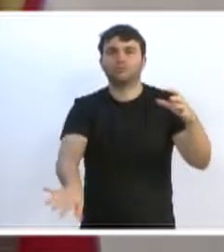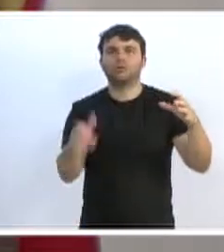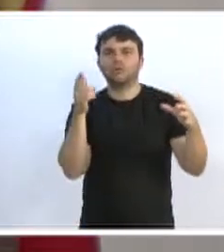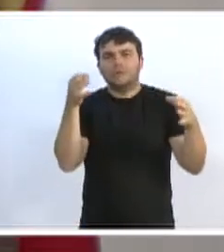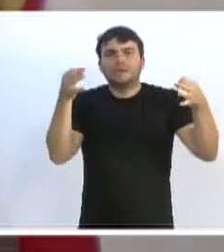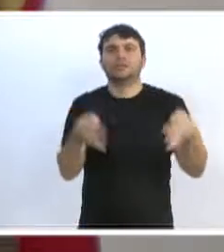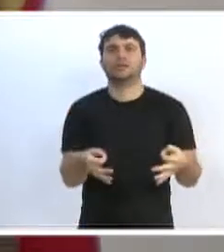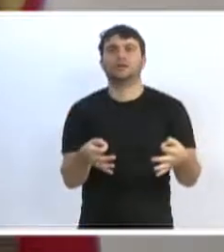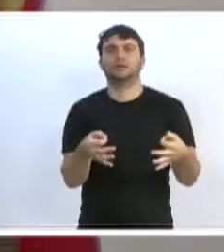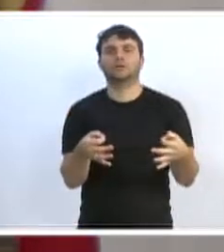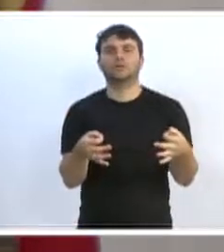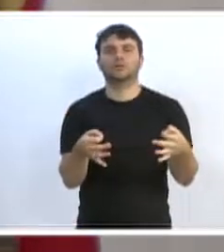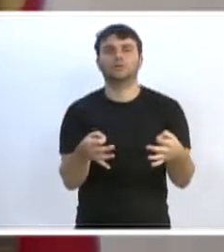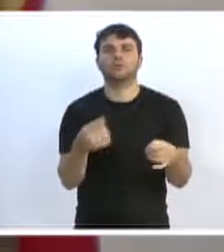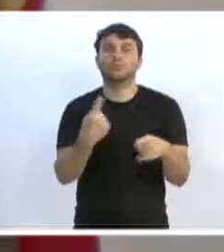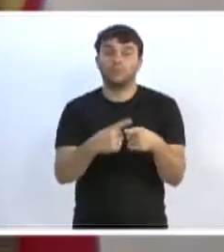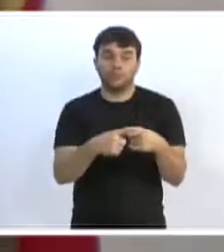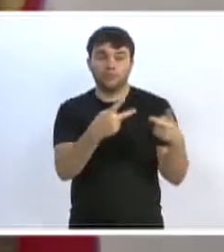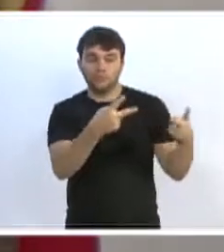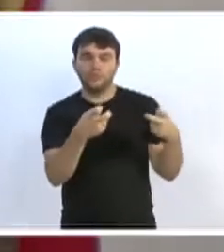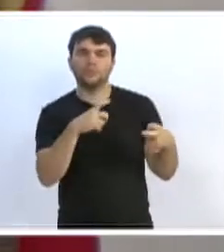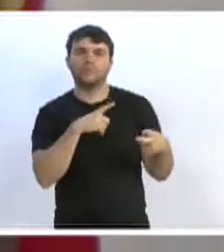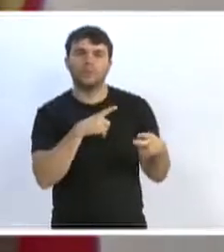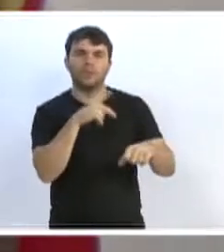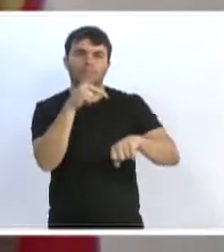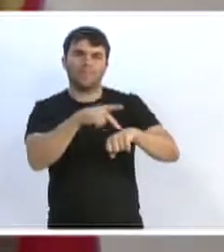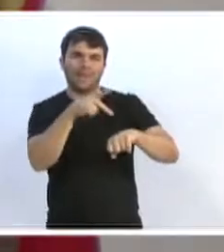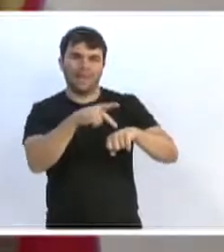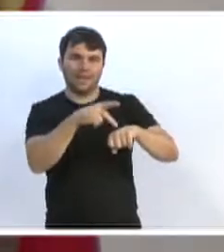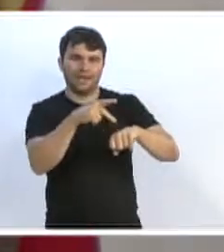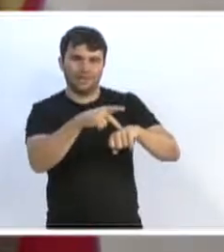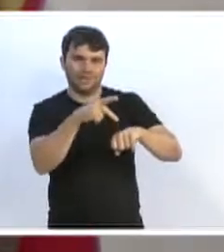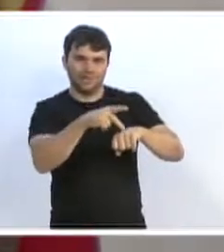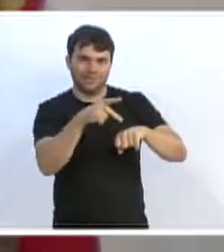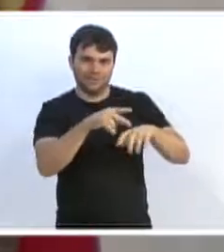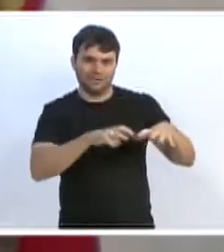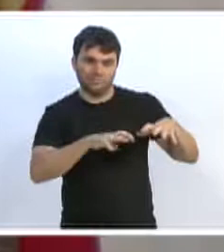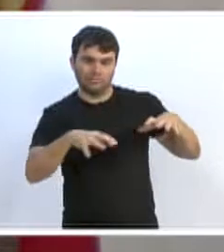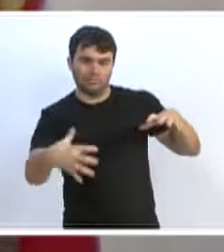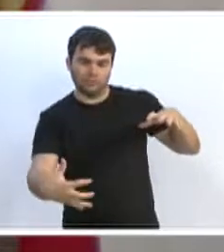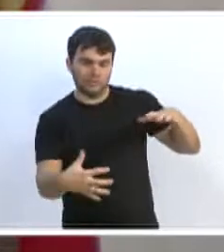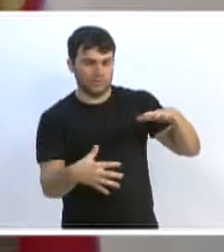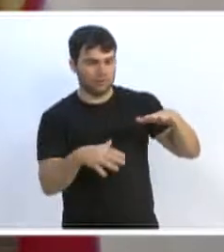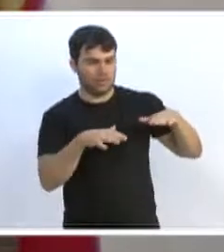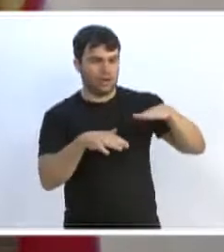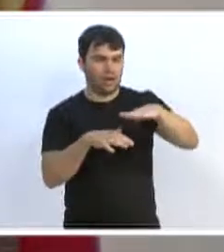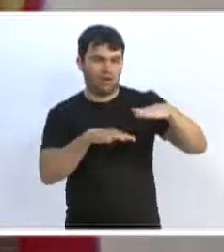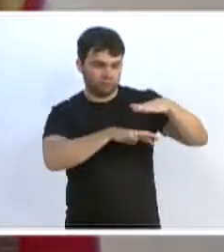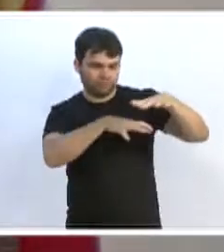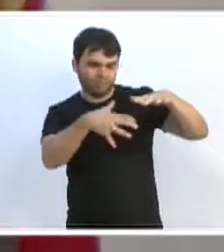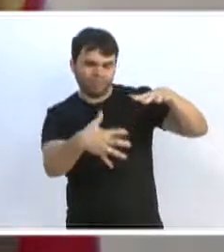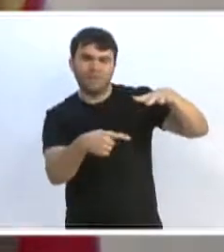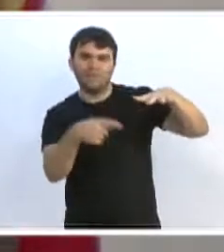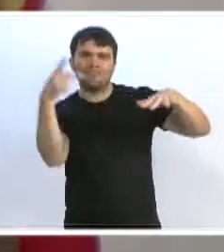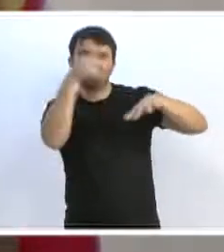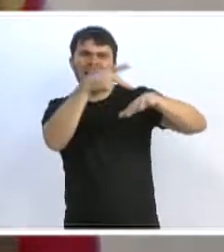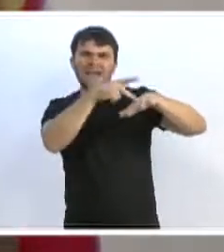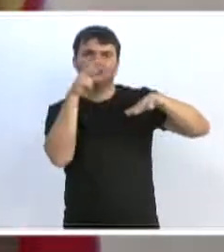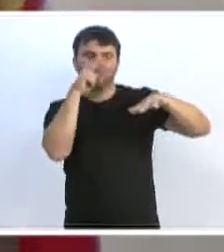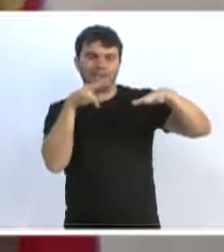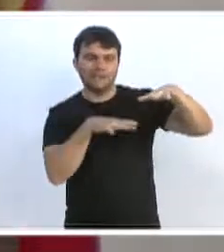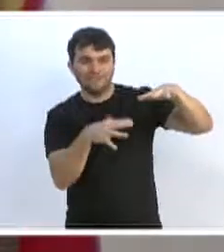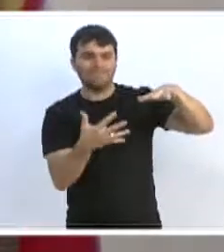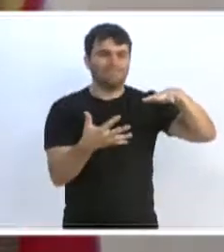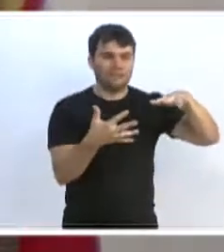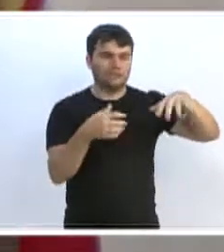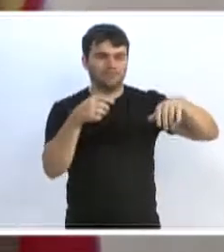momento, vimos que tem uma rocha, é um trabalho mais complicado, mas eu fiz questão de falar em seu nome e também